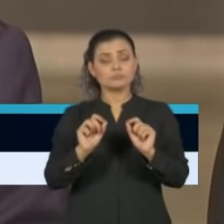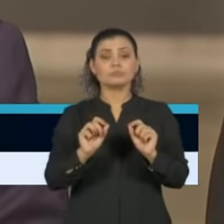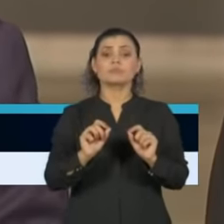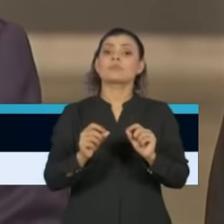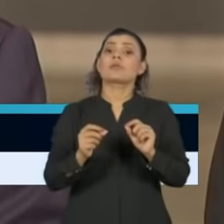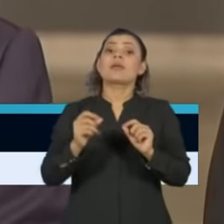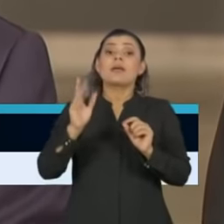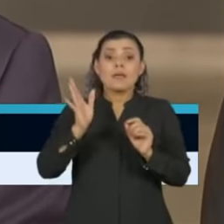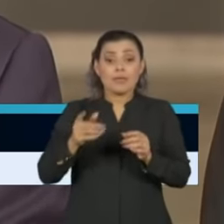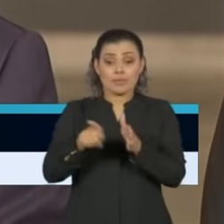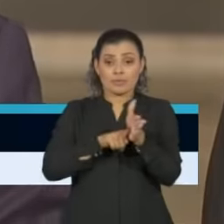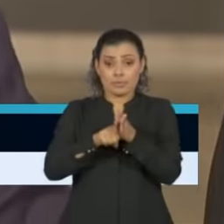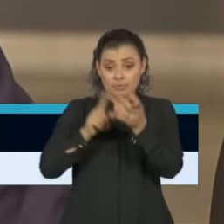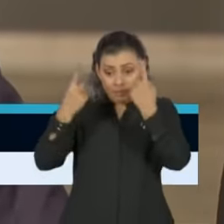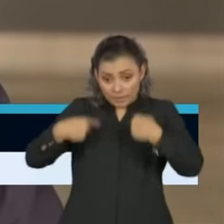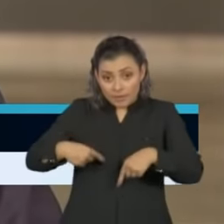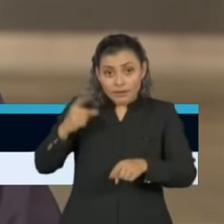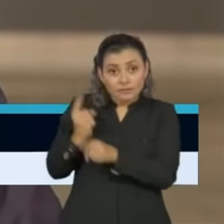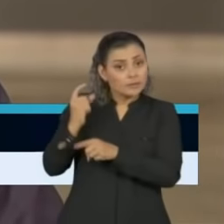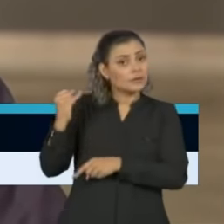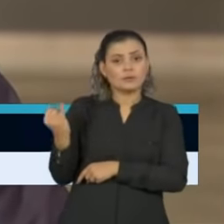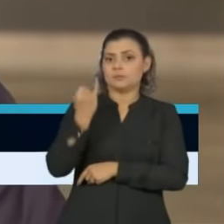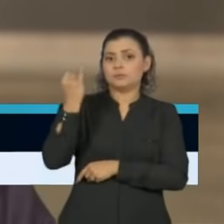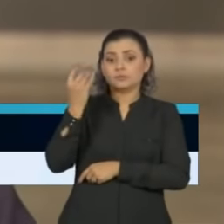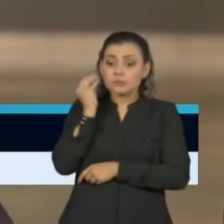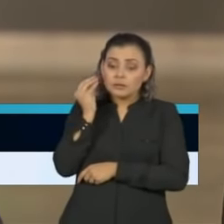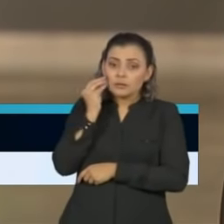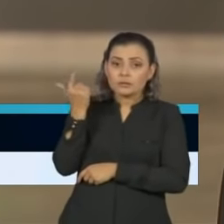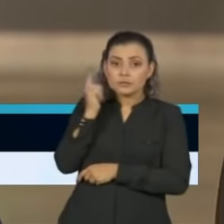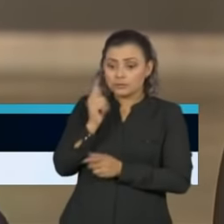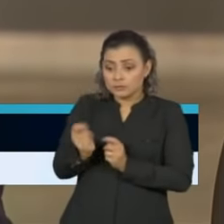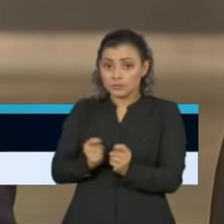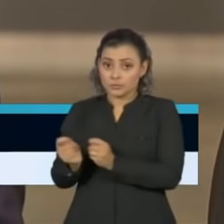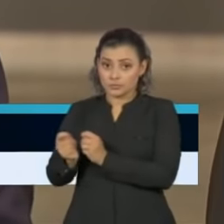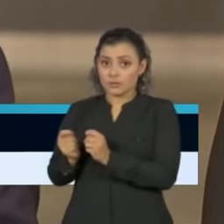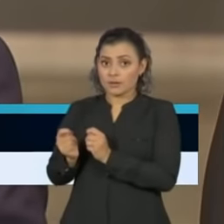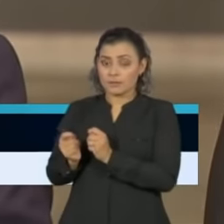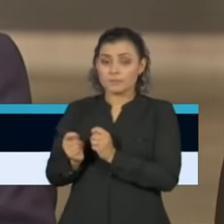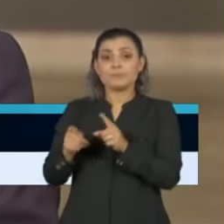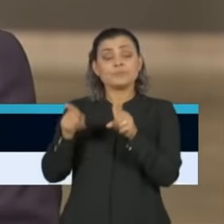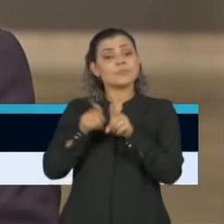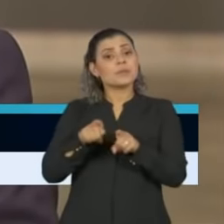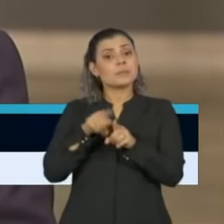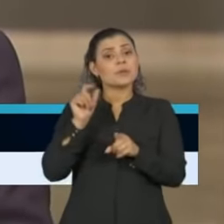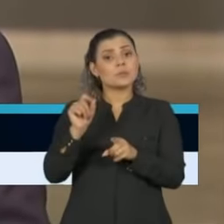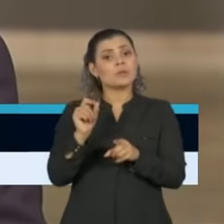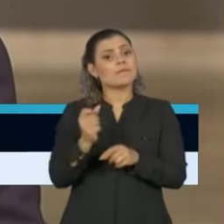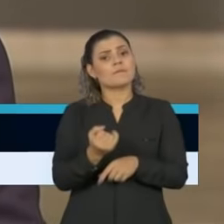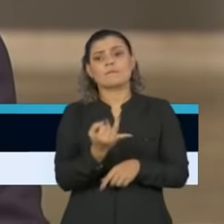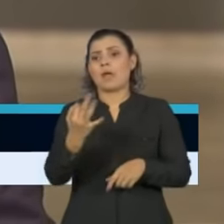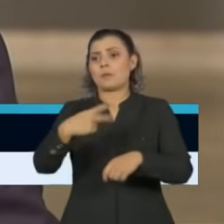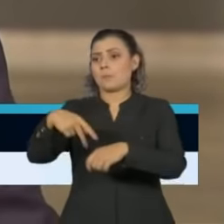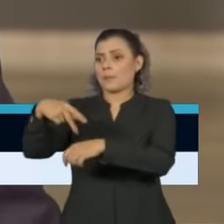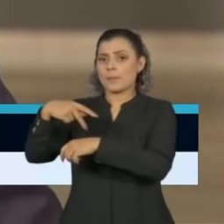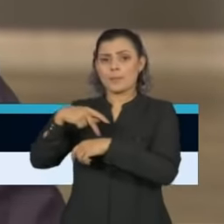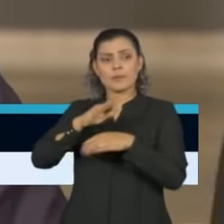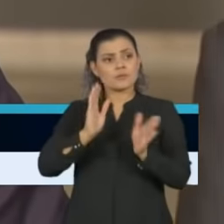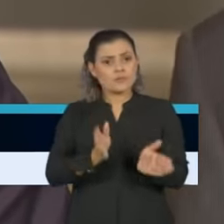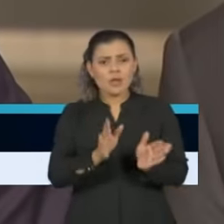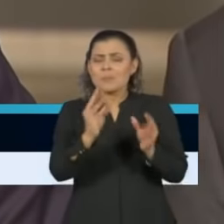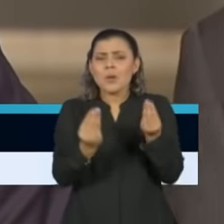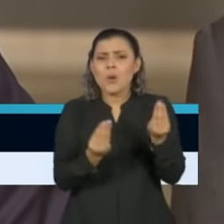são muito importantes para que a gente consiga conter o avanço do vírus, e inclusive em diversos países. Eu quero saber como é